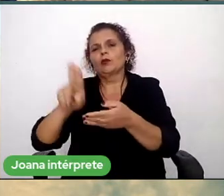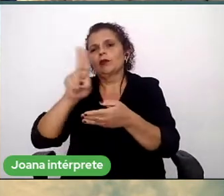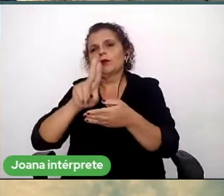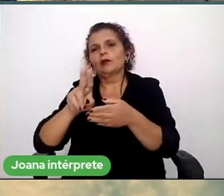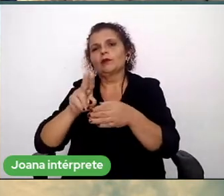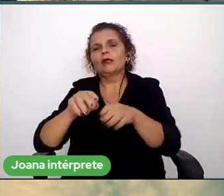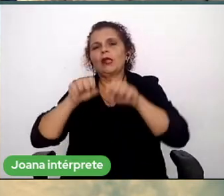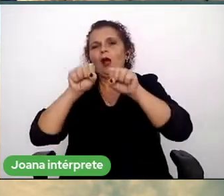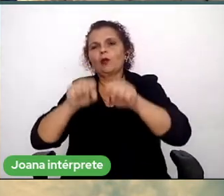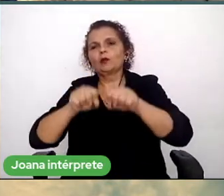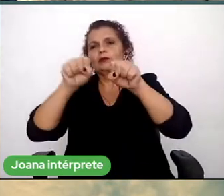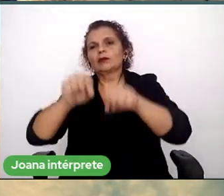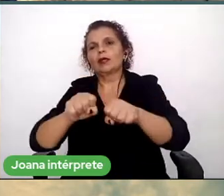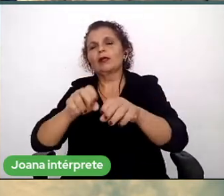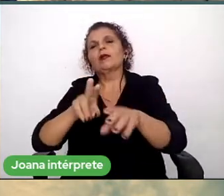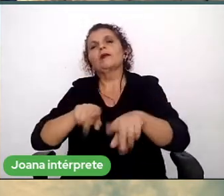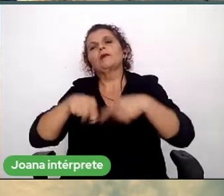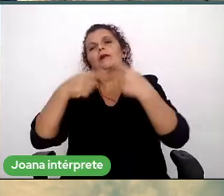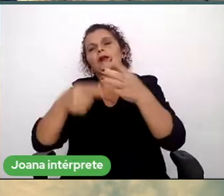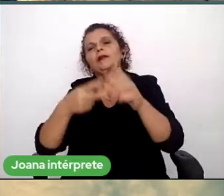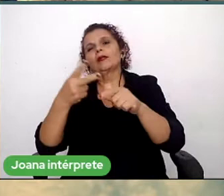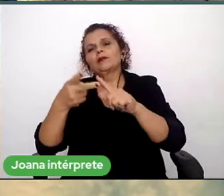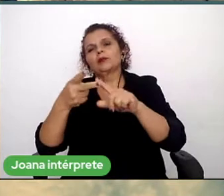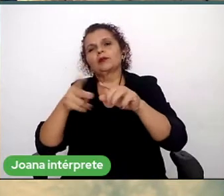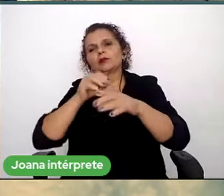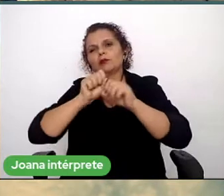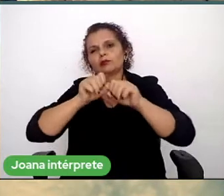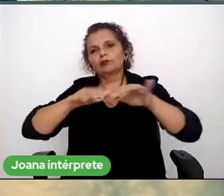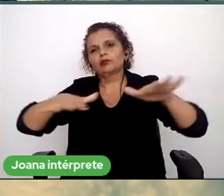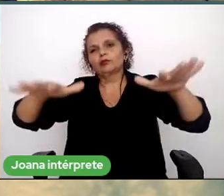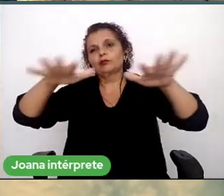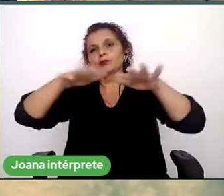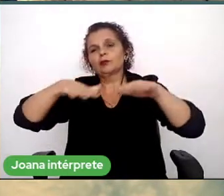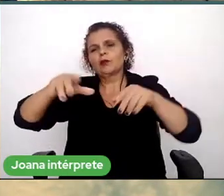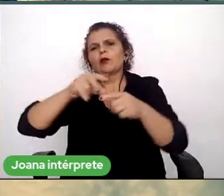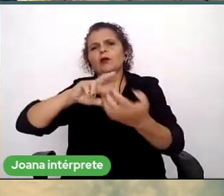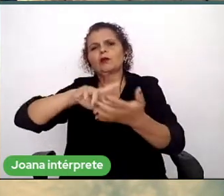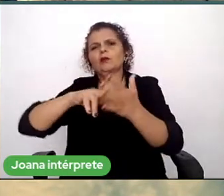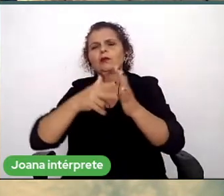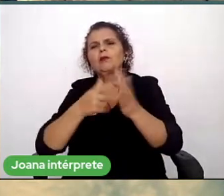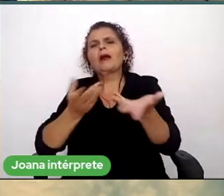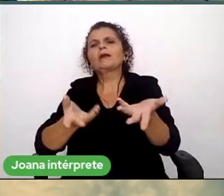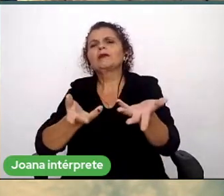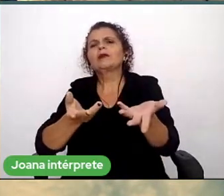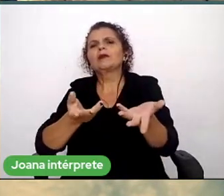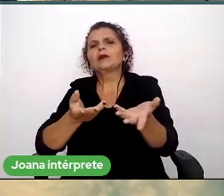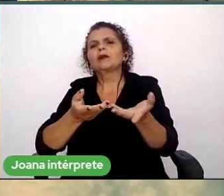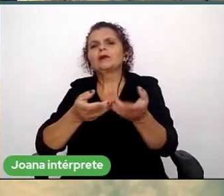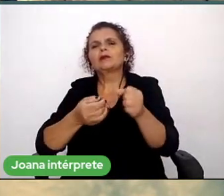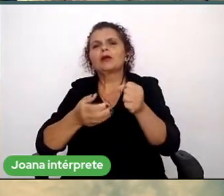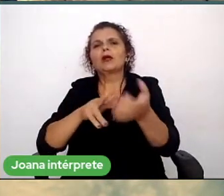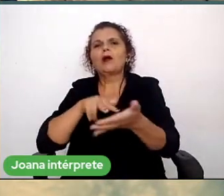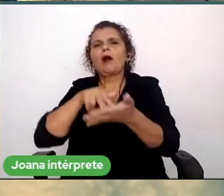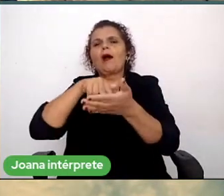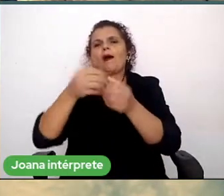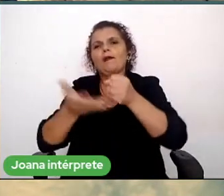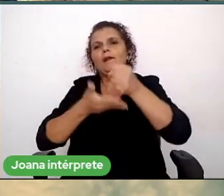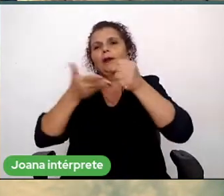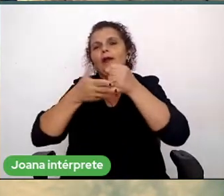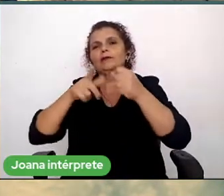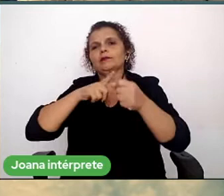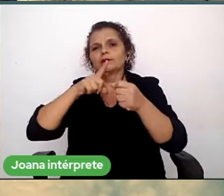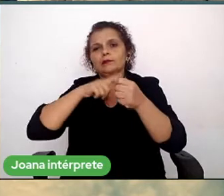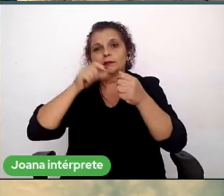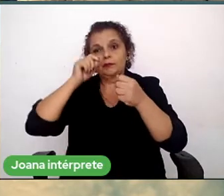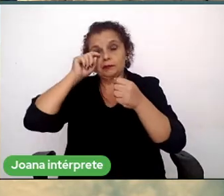Austrália e começa a ser difundido também pelas outras regiões mas o que conseguia apoia como onde que onde que